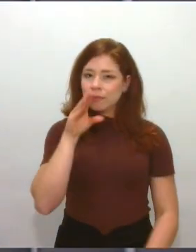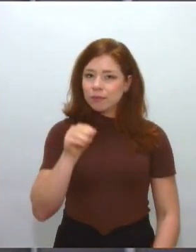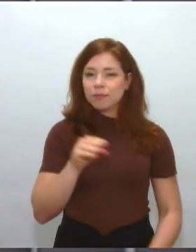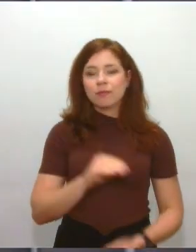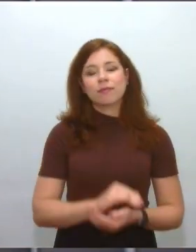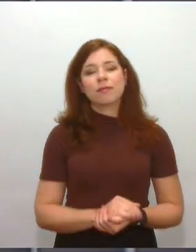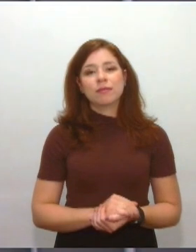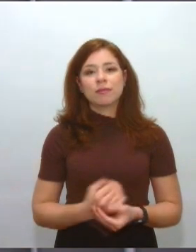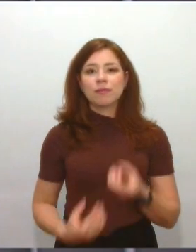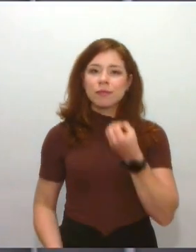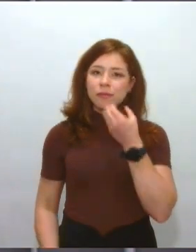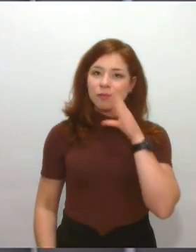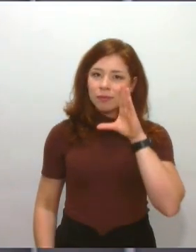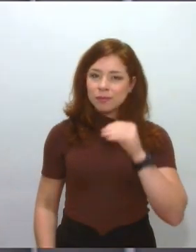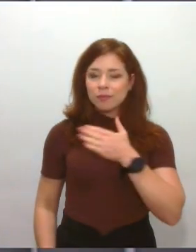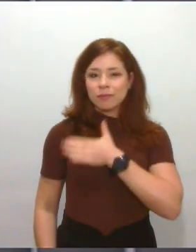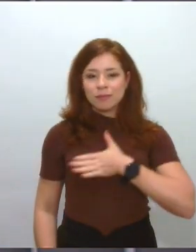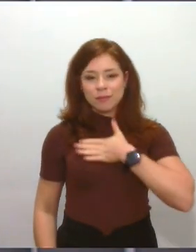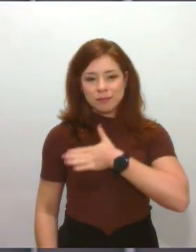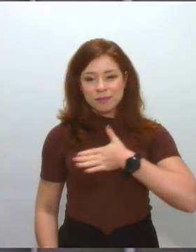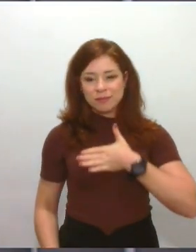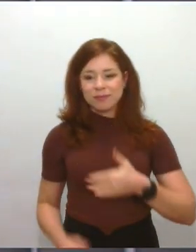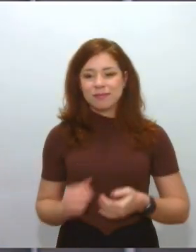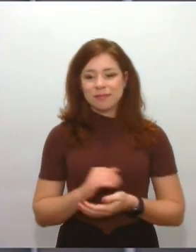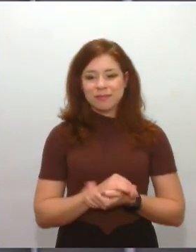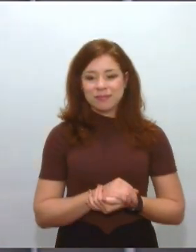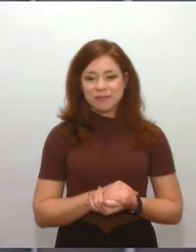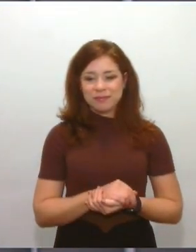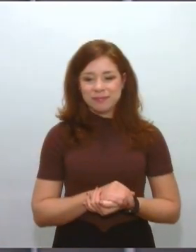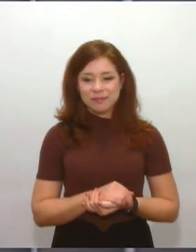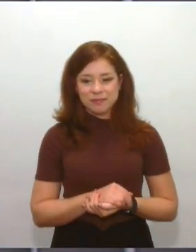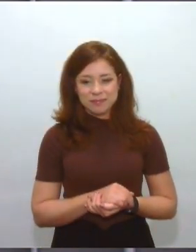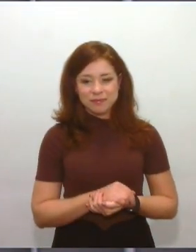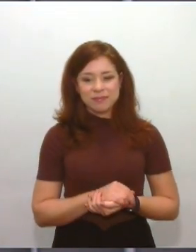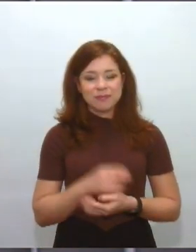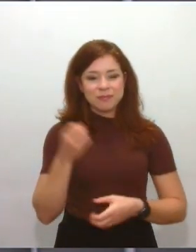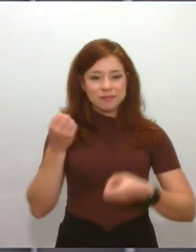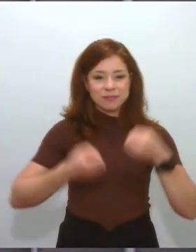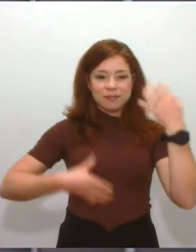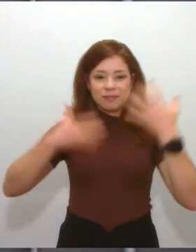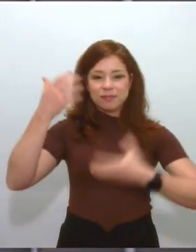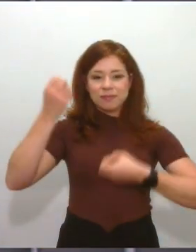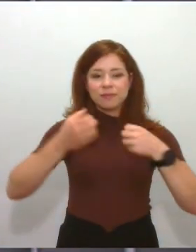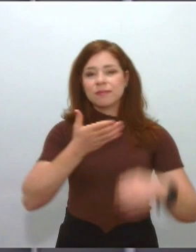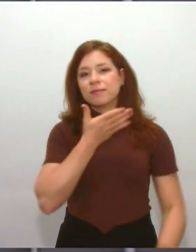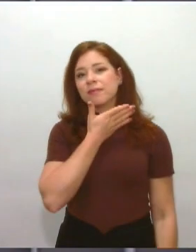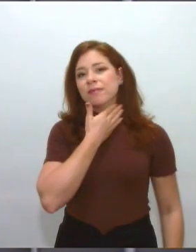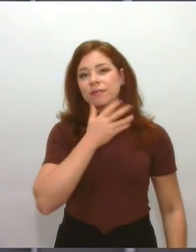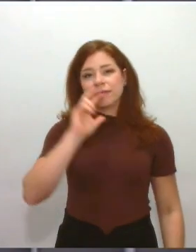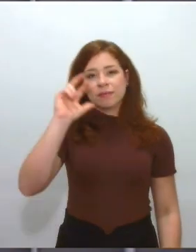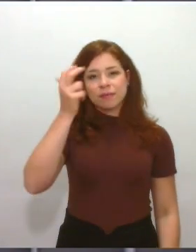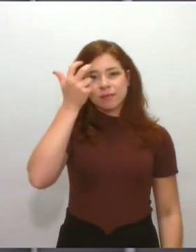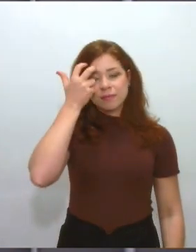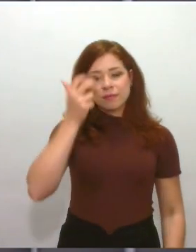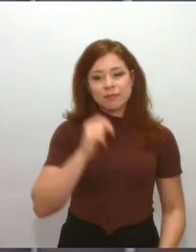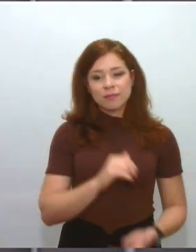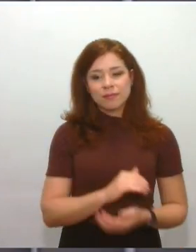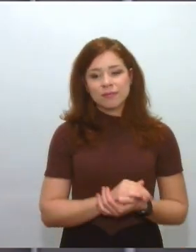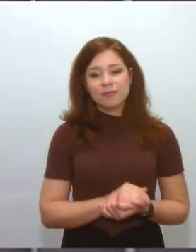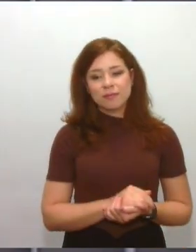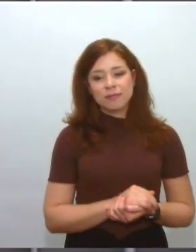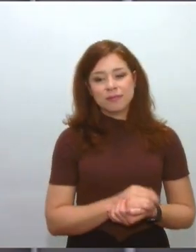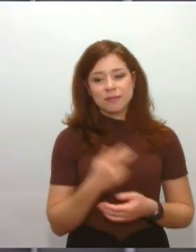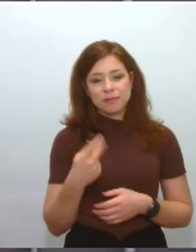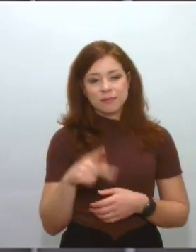É um prazer estar trazendo o Papo Cultural aqui hoje para a TV Alese, né,